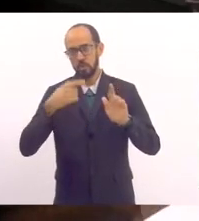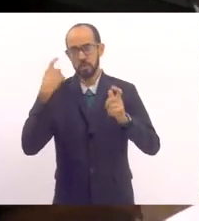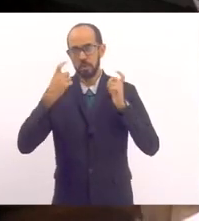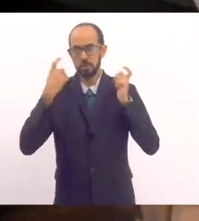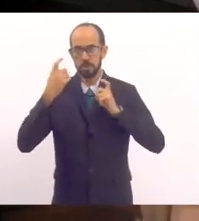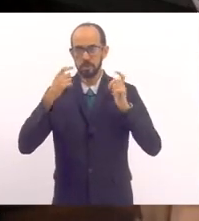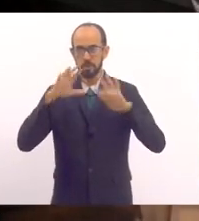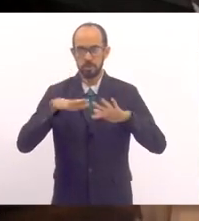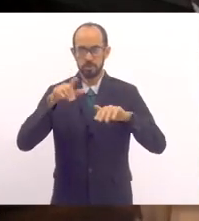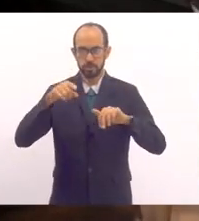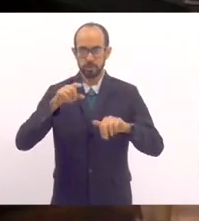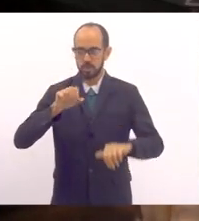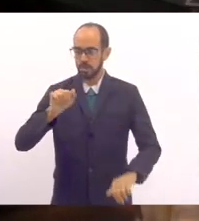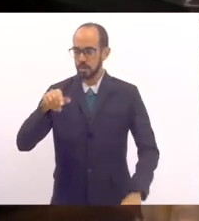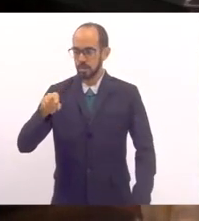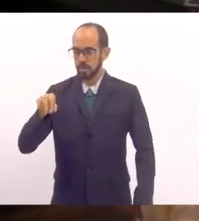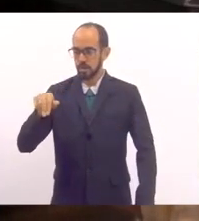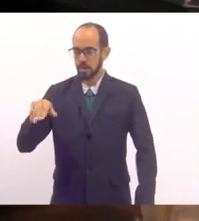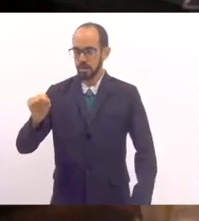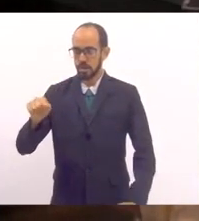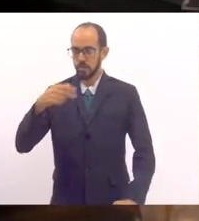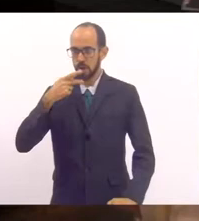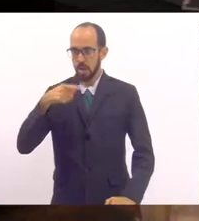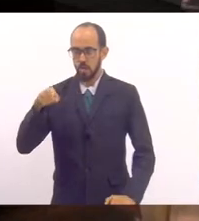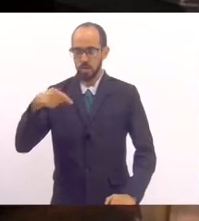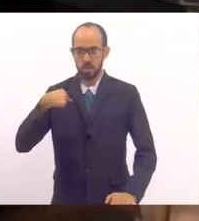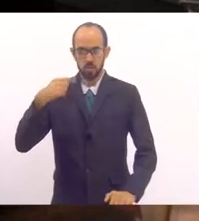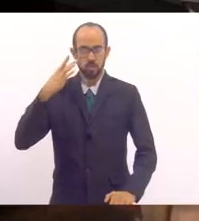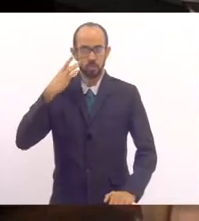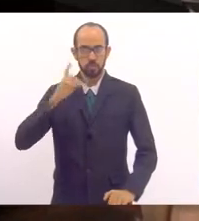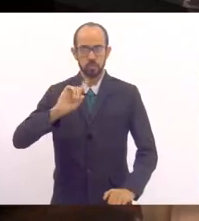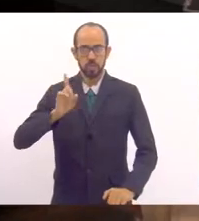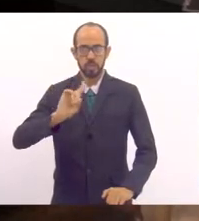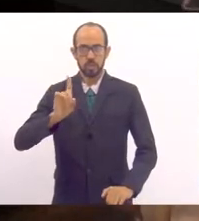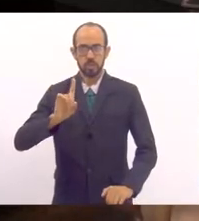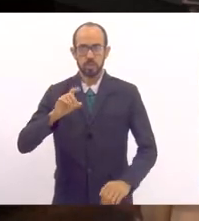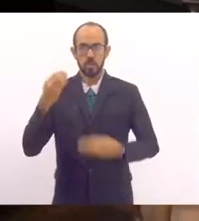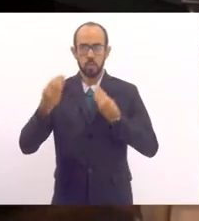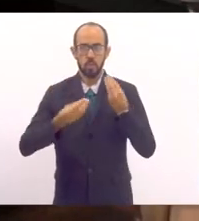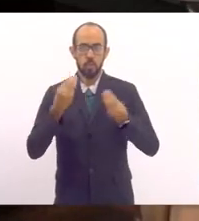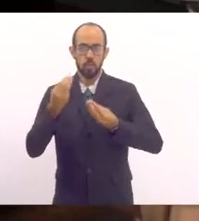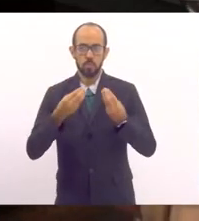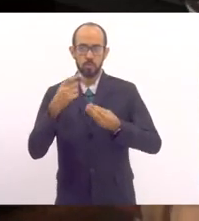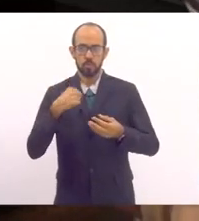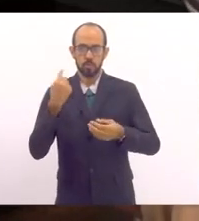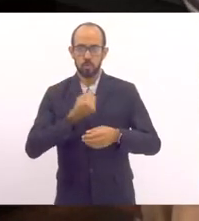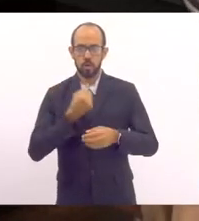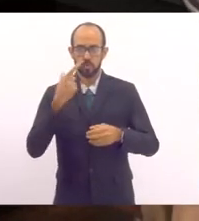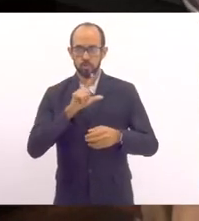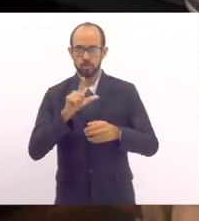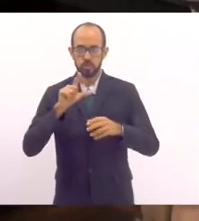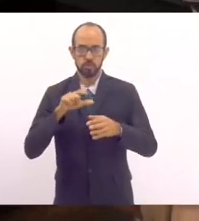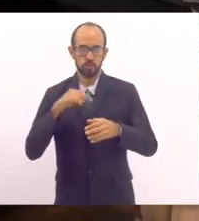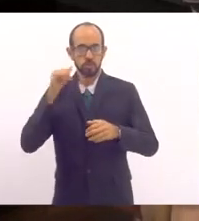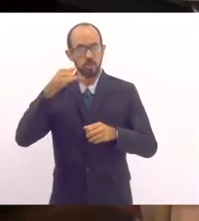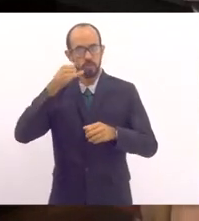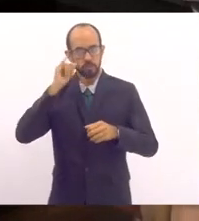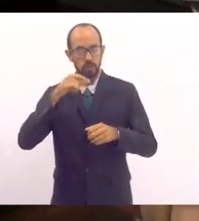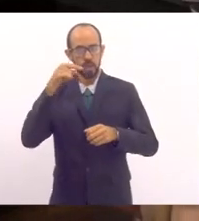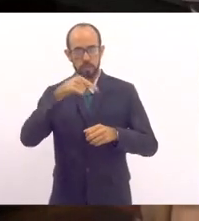Adriana está colocando aqui. Eu não sei, sinceramente, não sei como nós conseguiríamos amarrar isso,